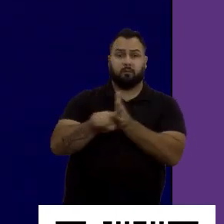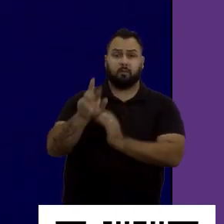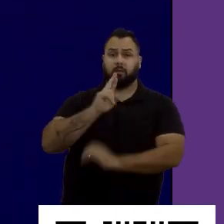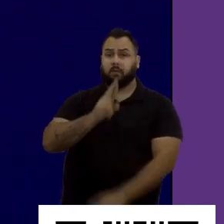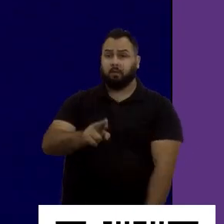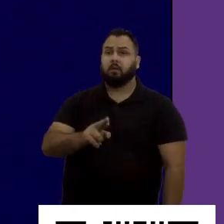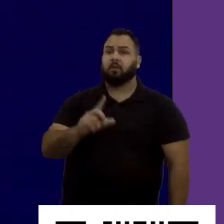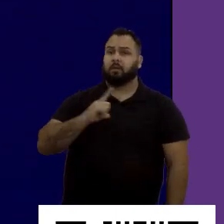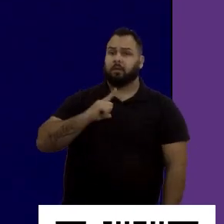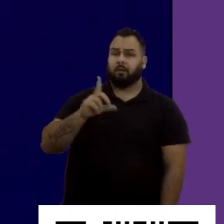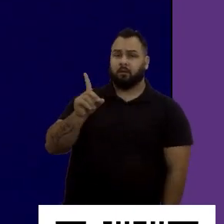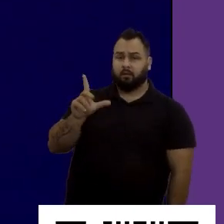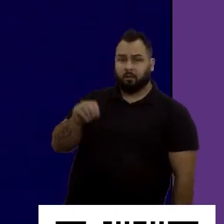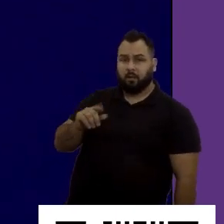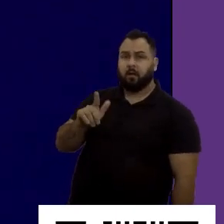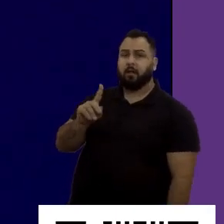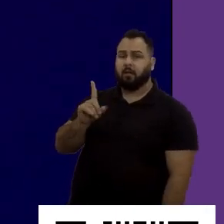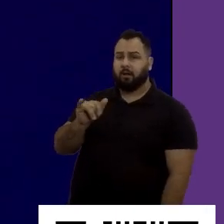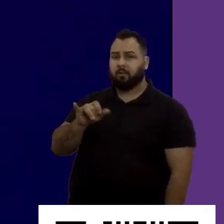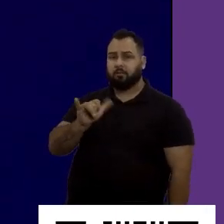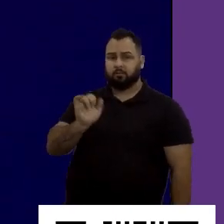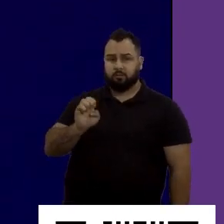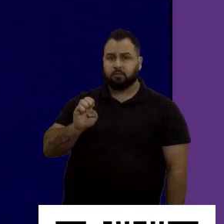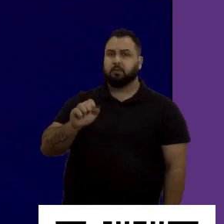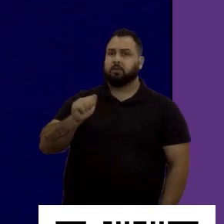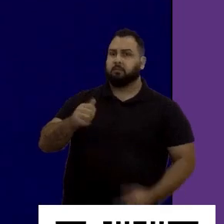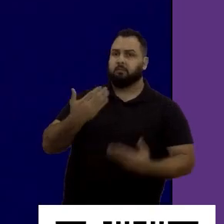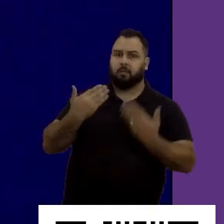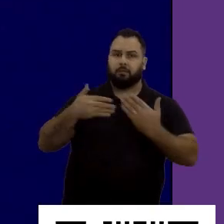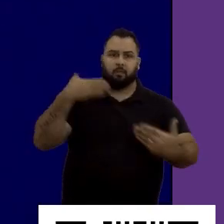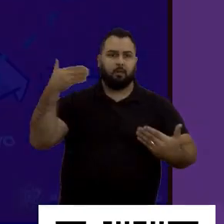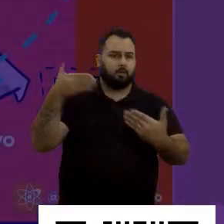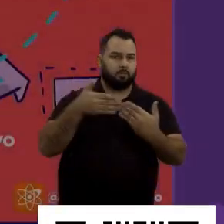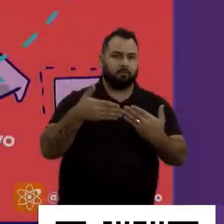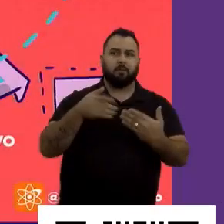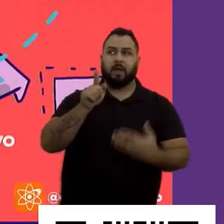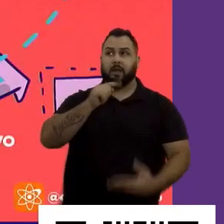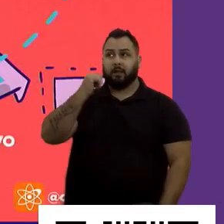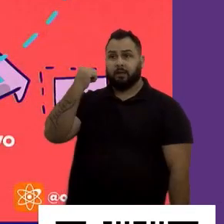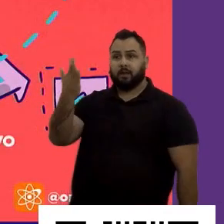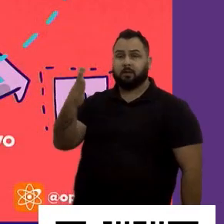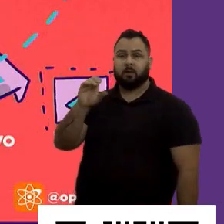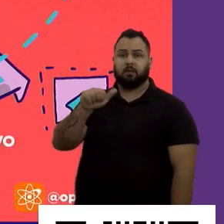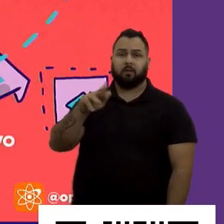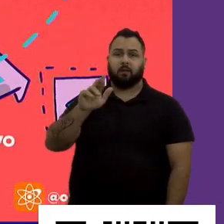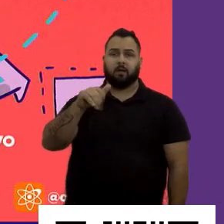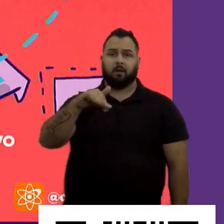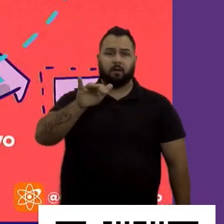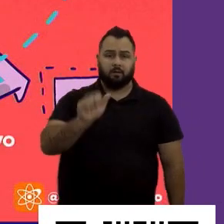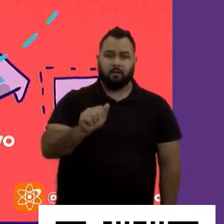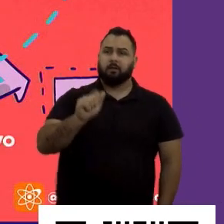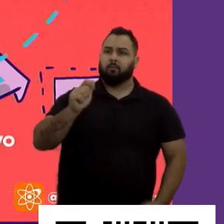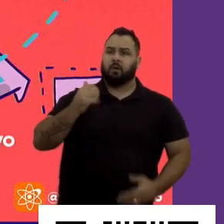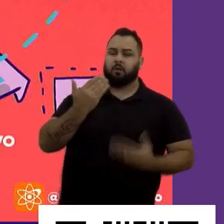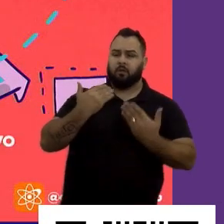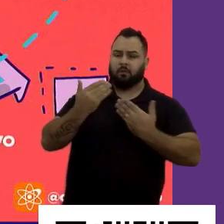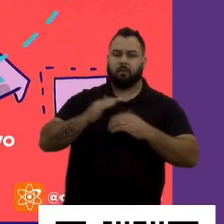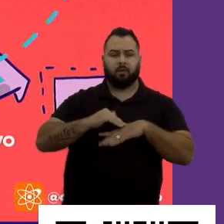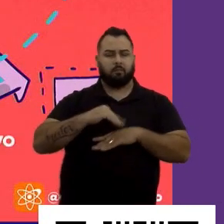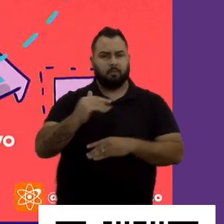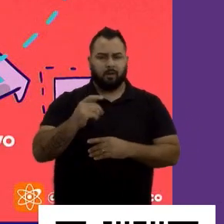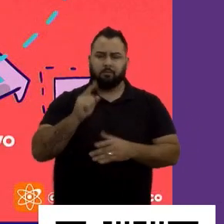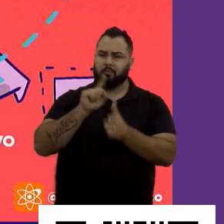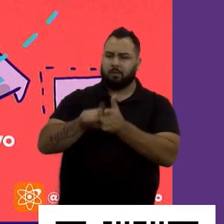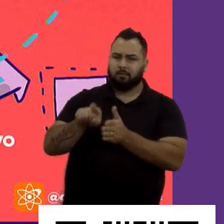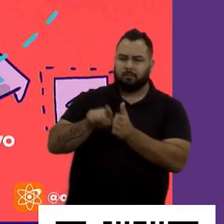tem o nosso Lounge papo reto que fica aqui atrás da nossa Arena onde vocês podem conversar mais na sequência fazer mais perguntas